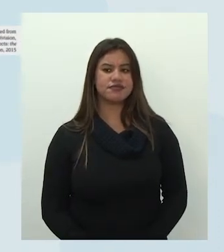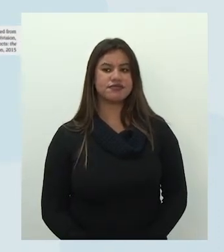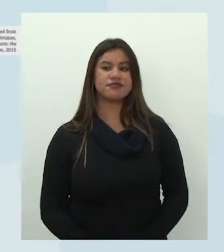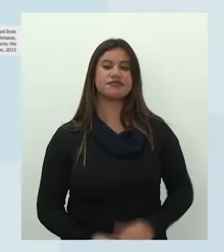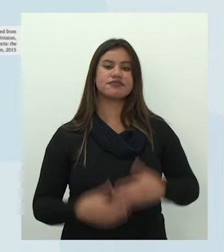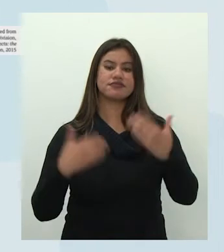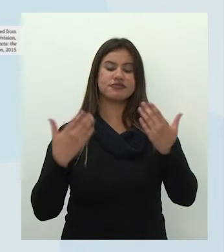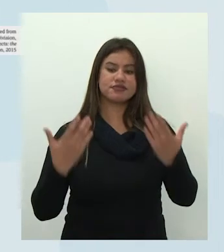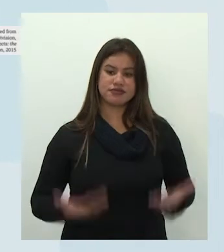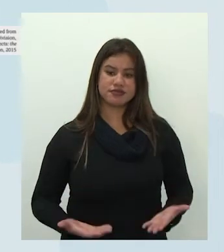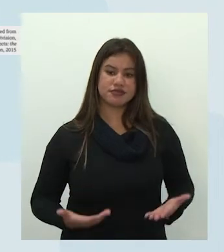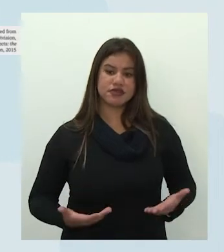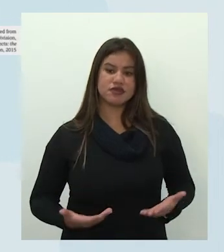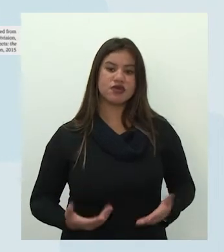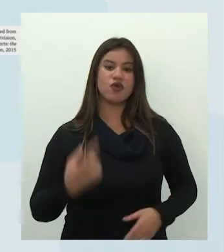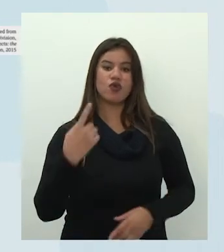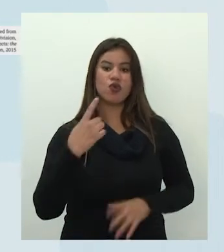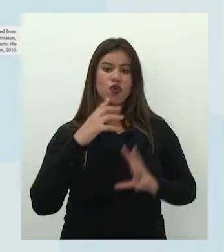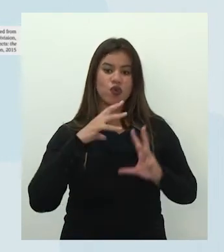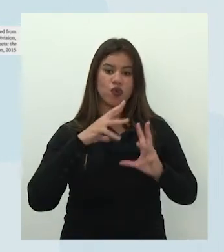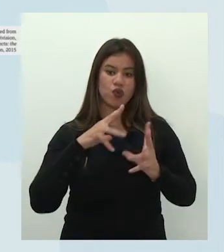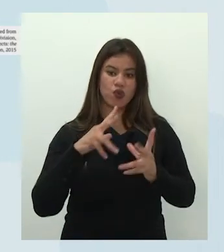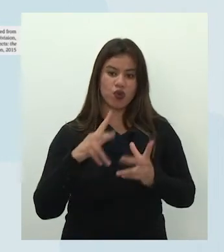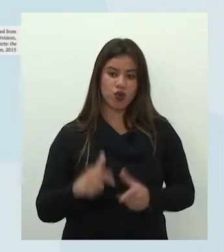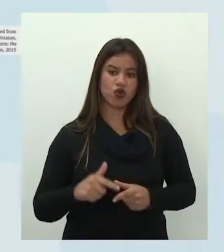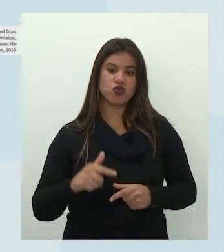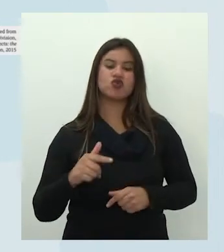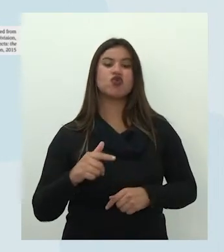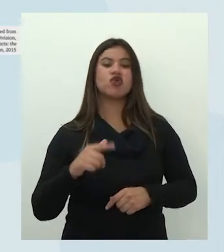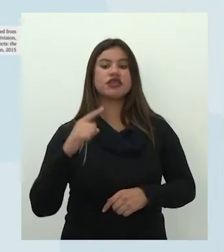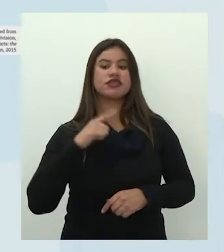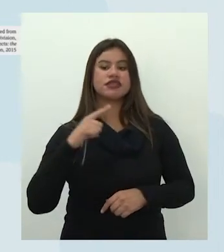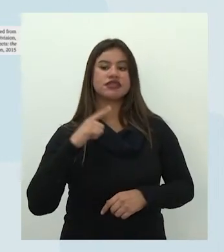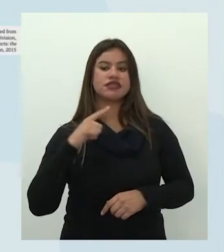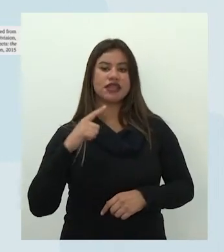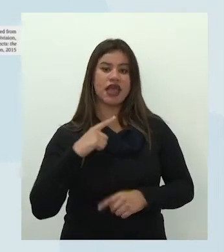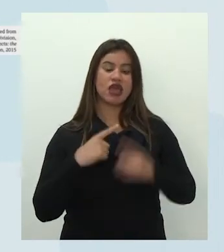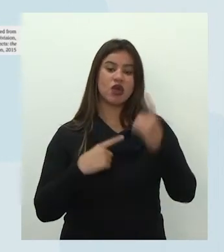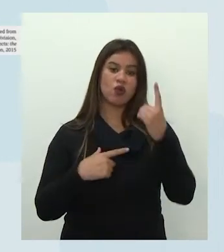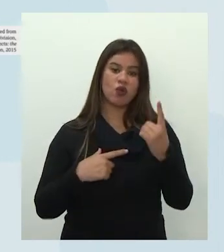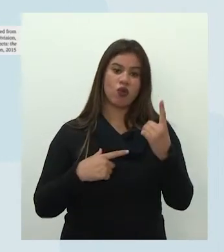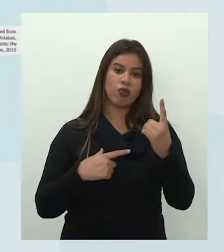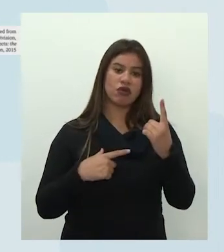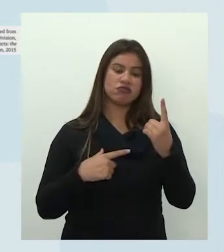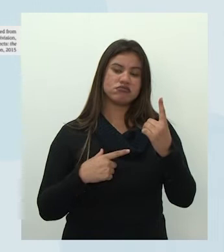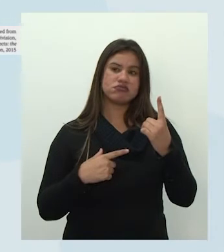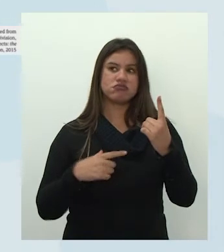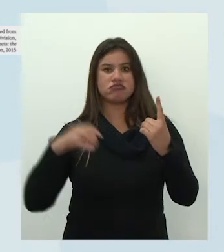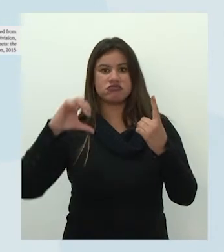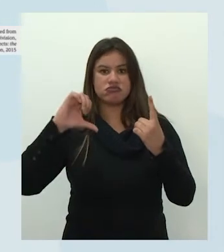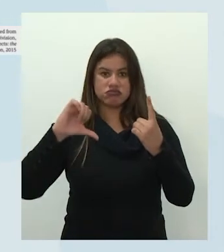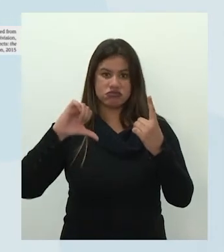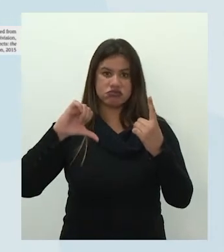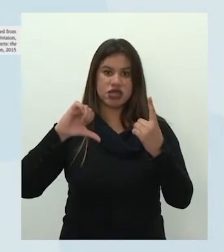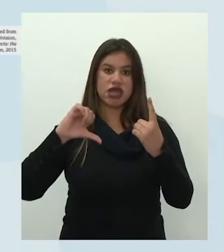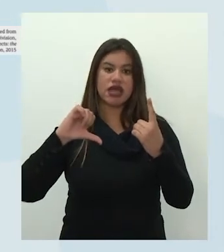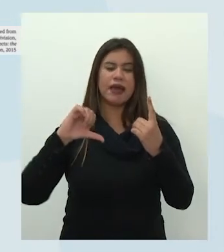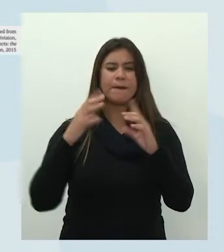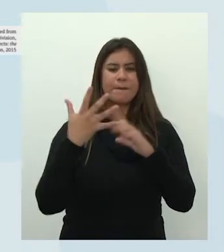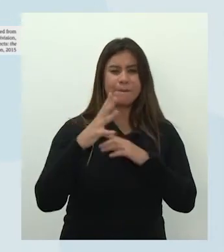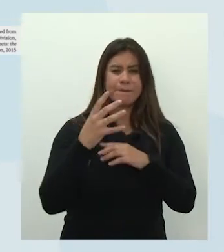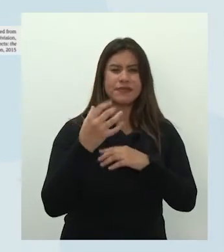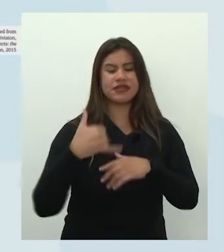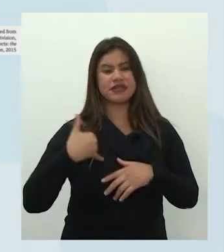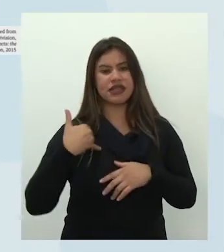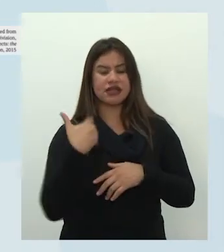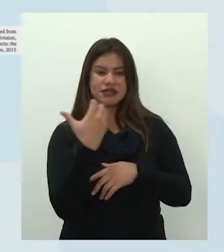Então, uma pessoa em cada 9 no mundo tem mais de 60 anos. Acho que todos sabem que no Brasil,